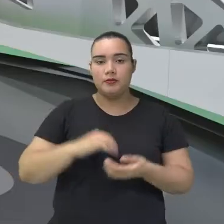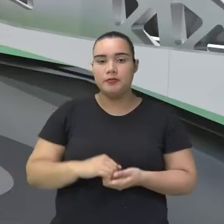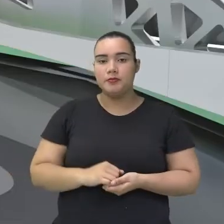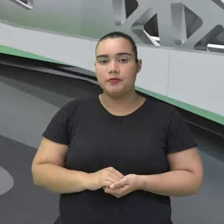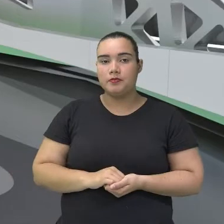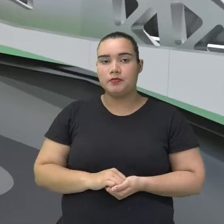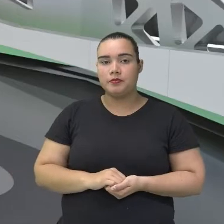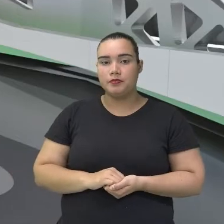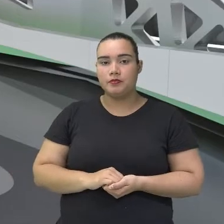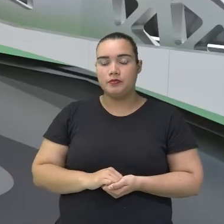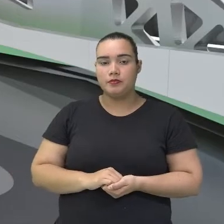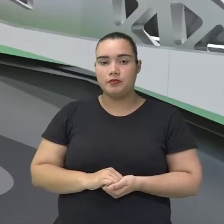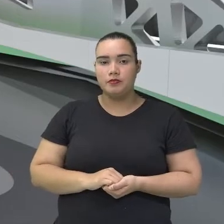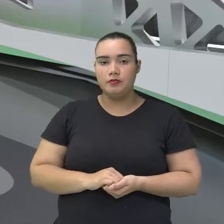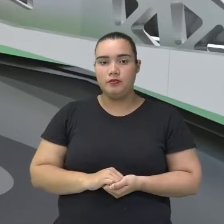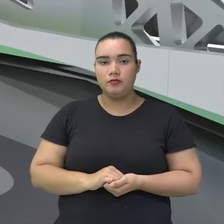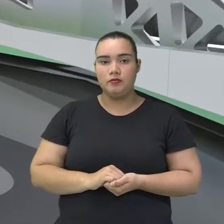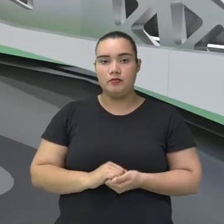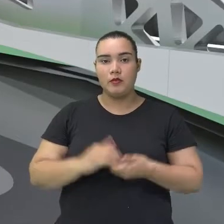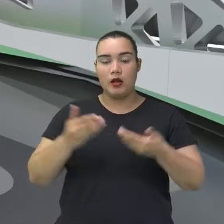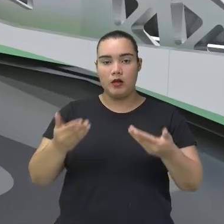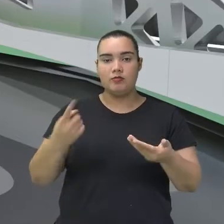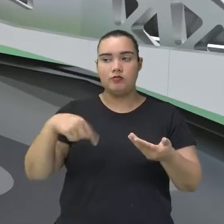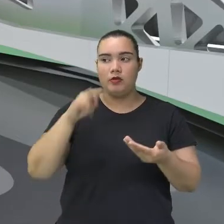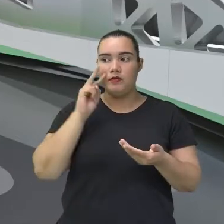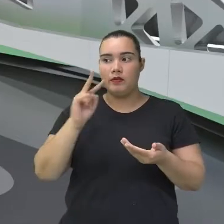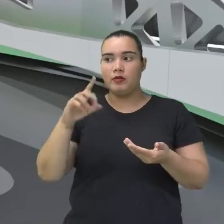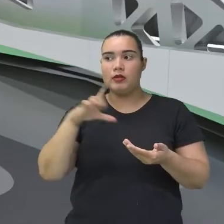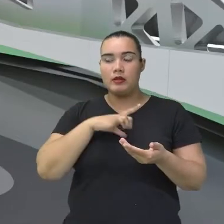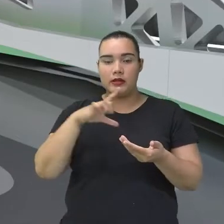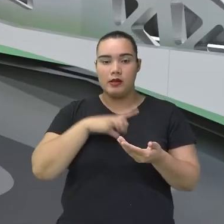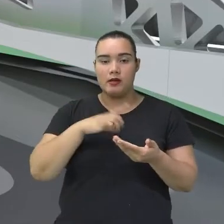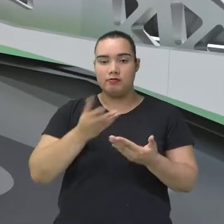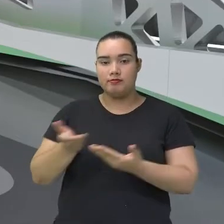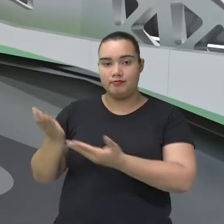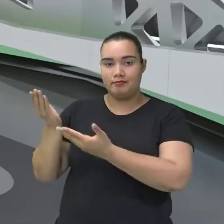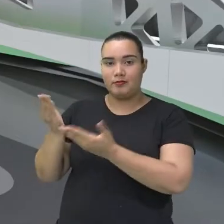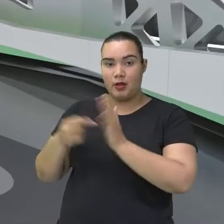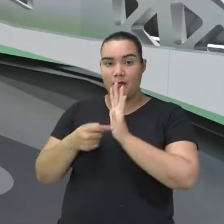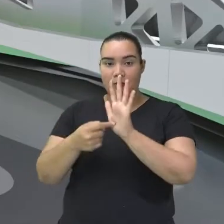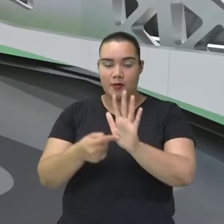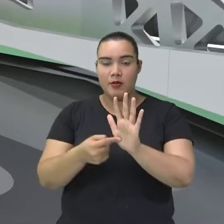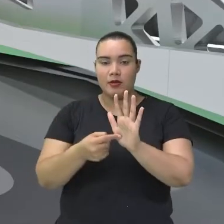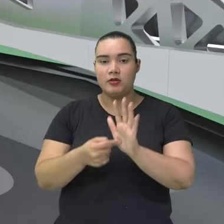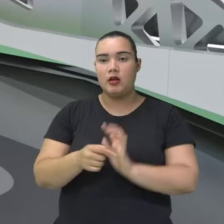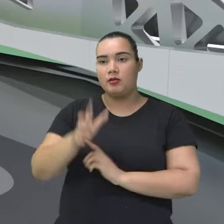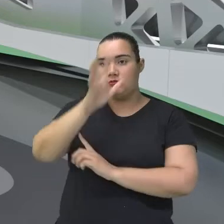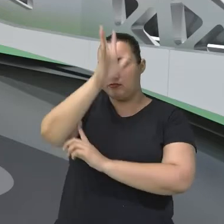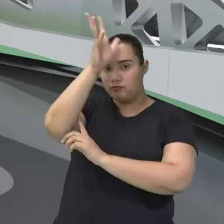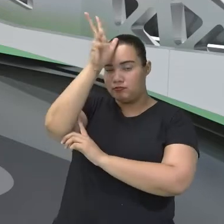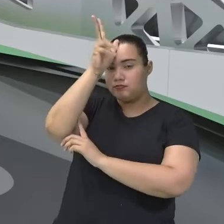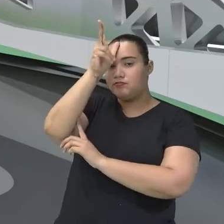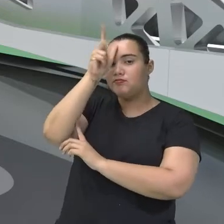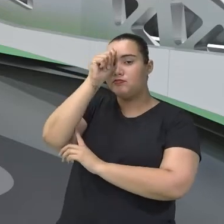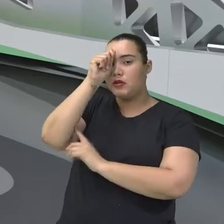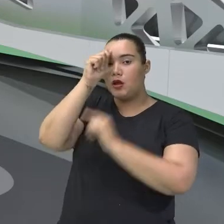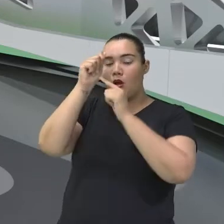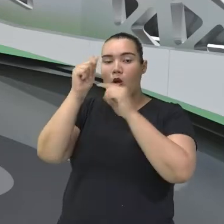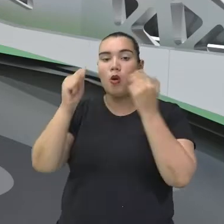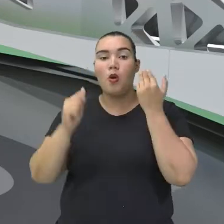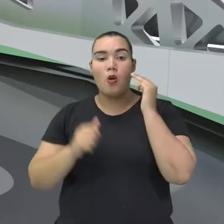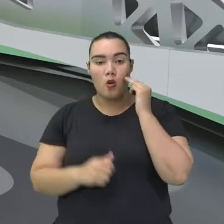só. Aí a gente tem uma crista rosa, todo mundo sabe que é a crista de galo, né? Aqui, em cima da